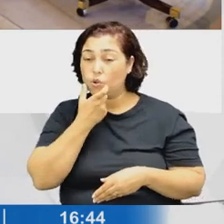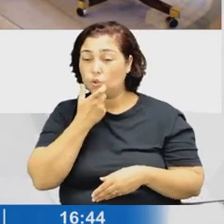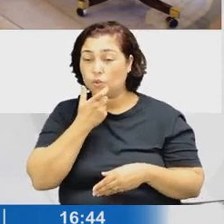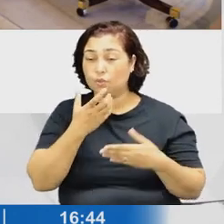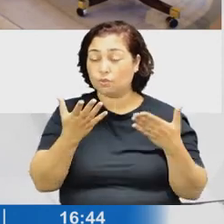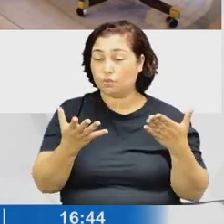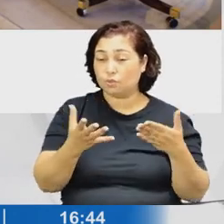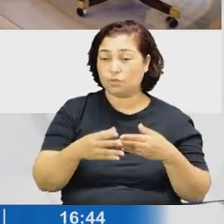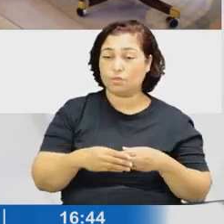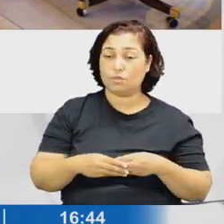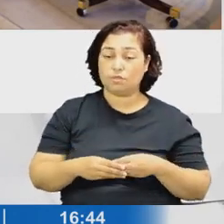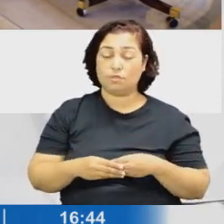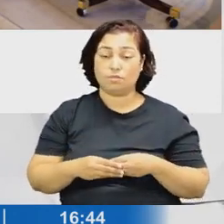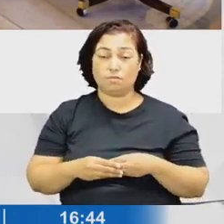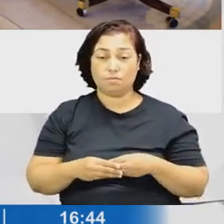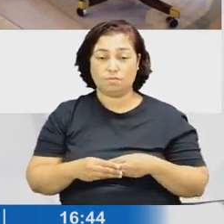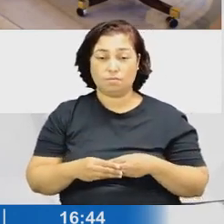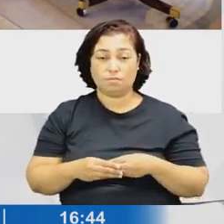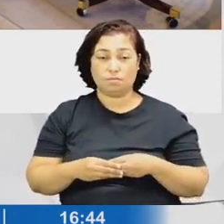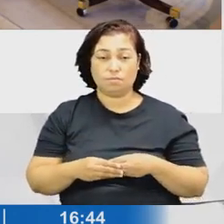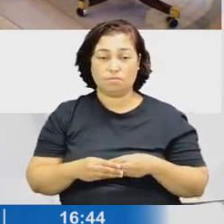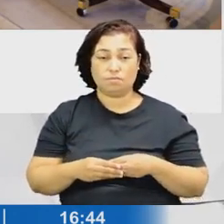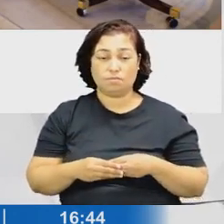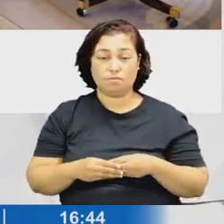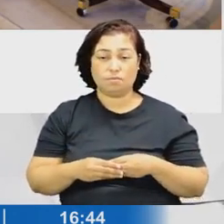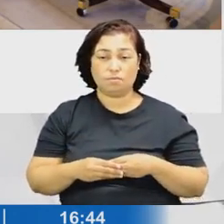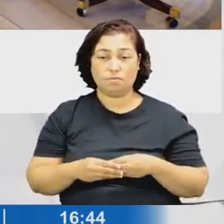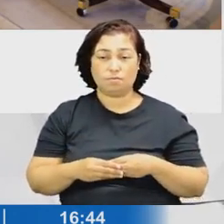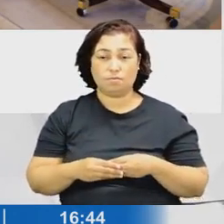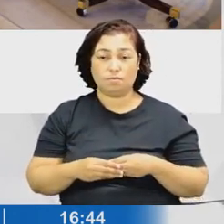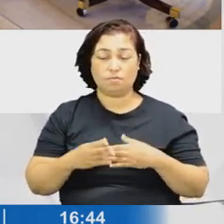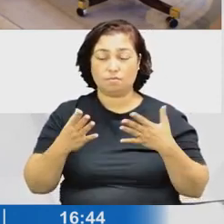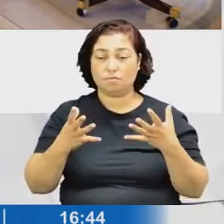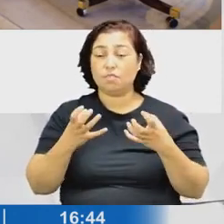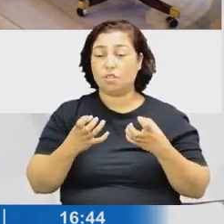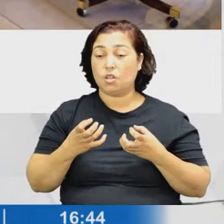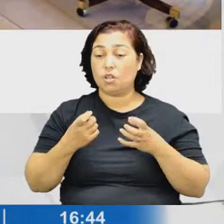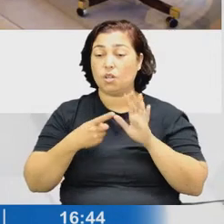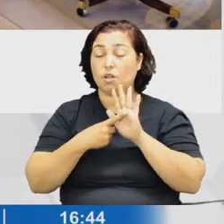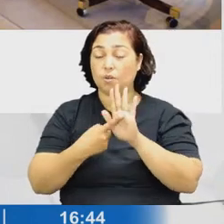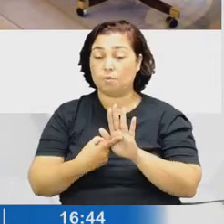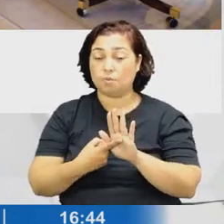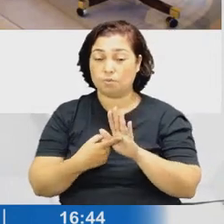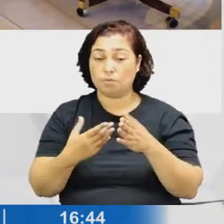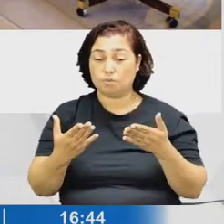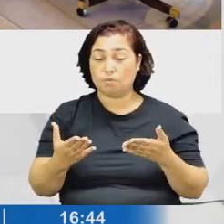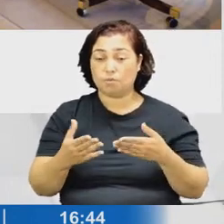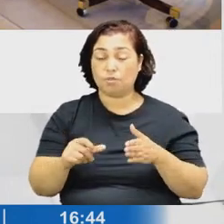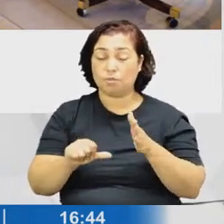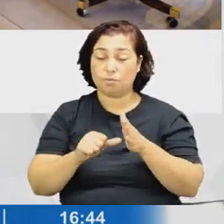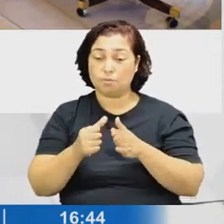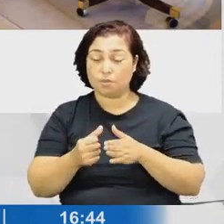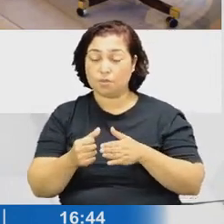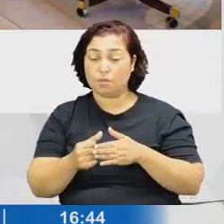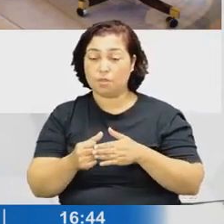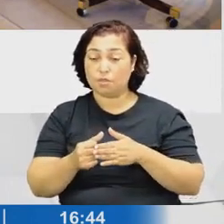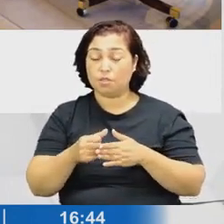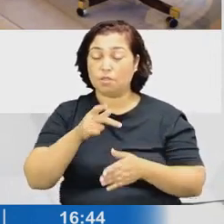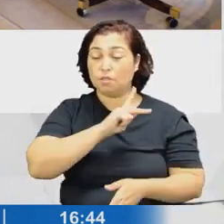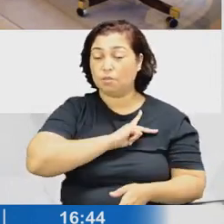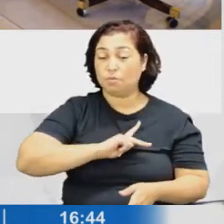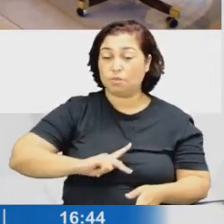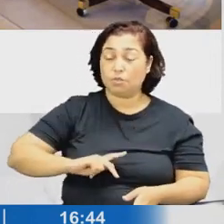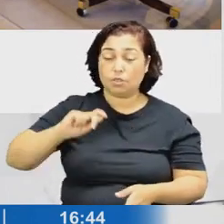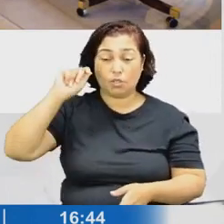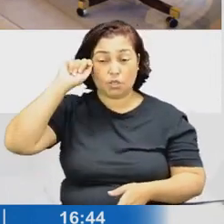o despacho sem gravar Então bota a pé na mesa que para mim eu domina essa atividade esse que ele queria passar a pressão de ser o primeiro presidente negro dos Estados Unidos era